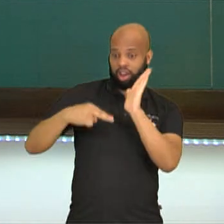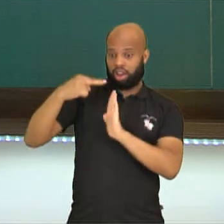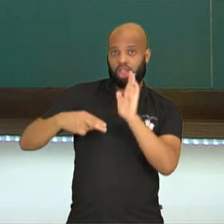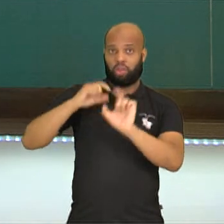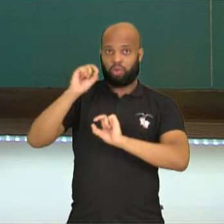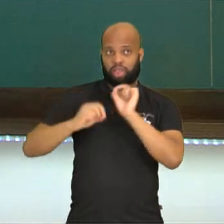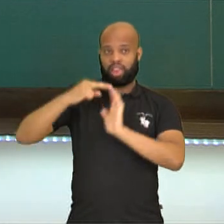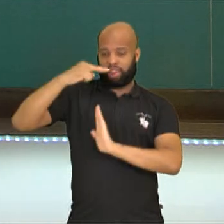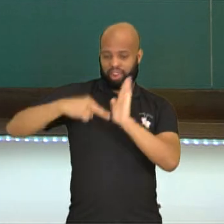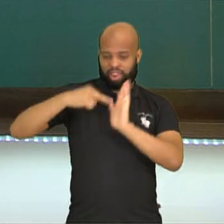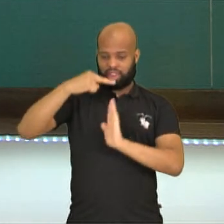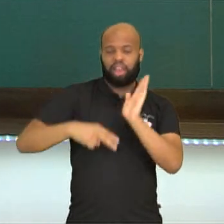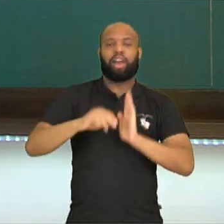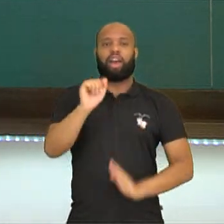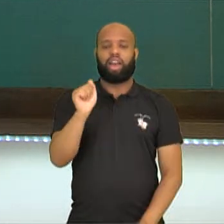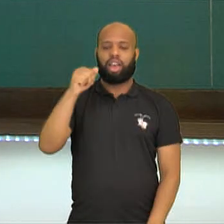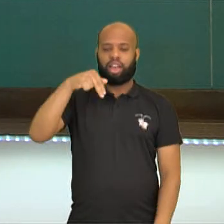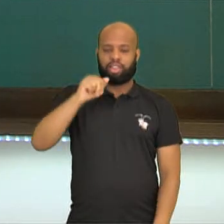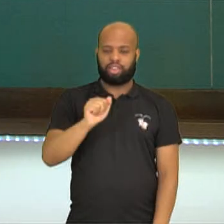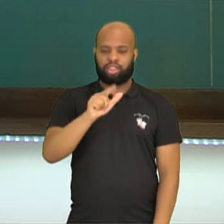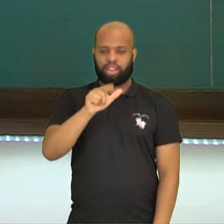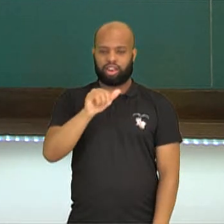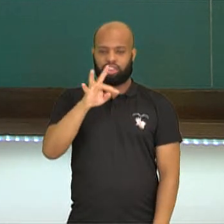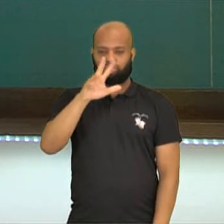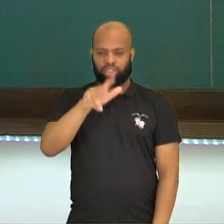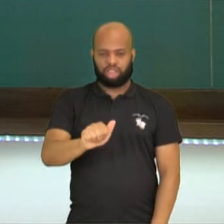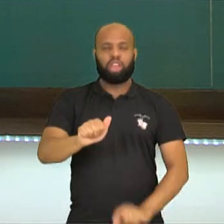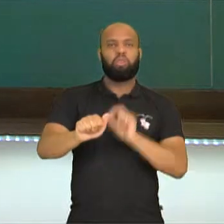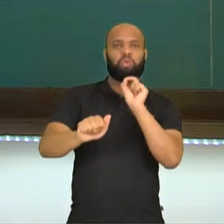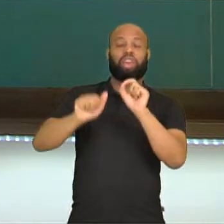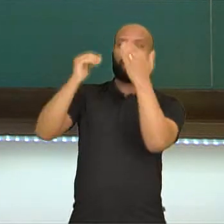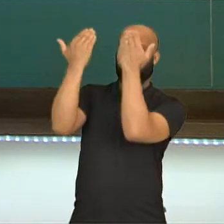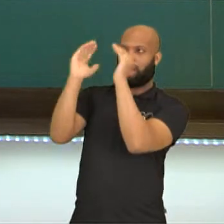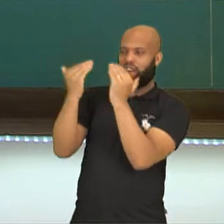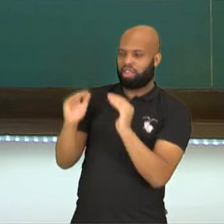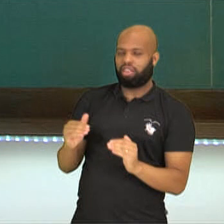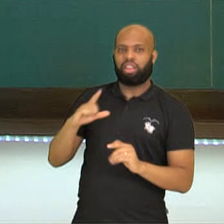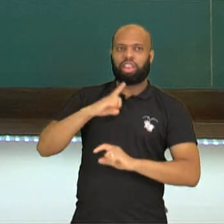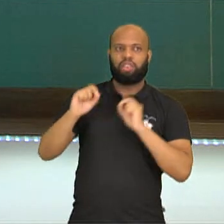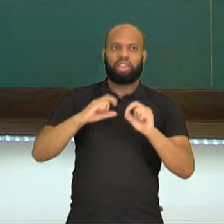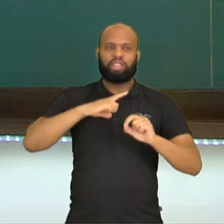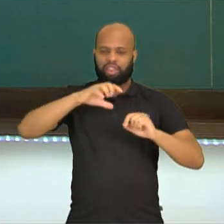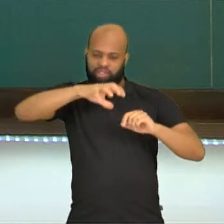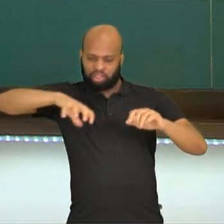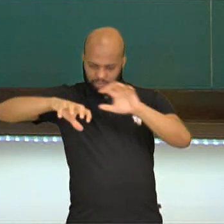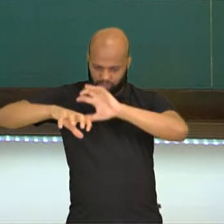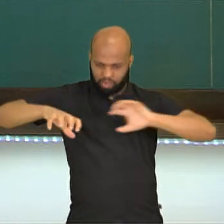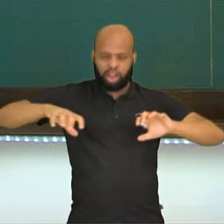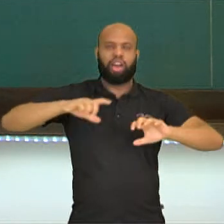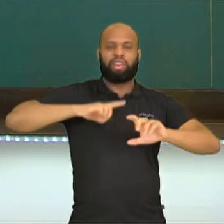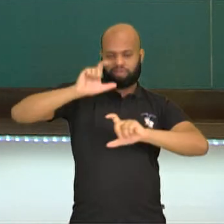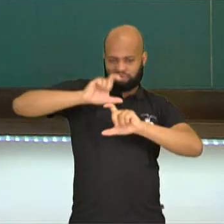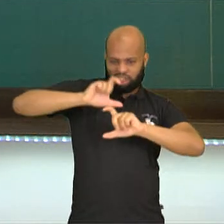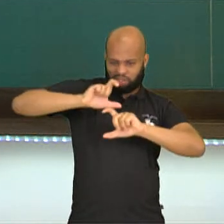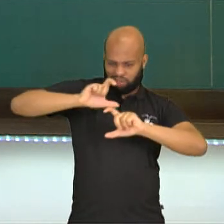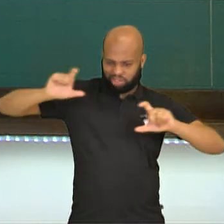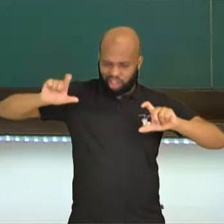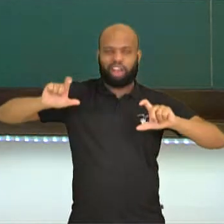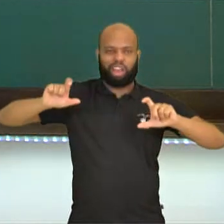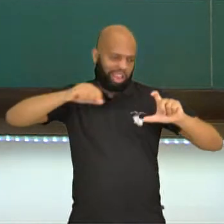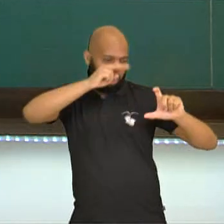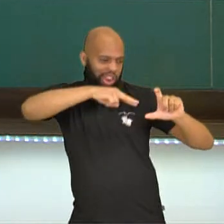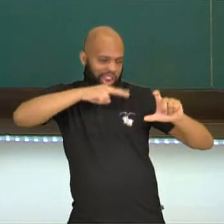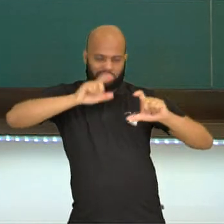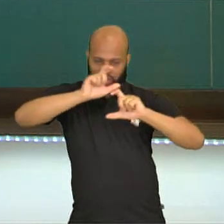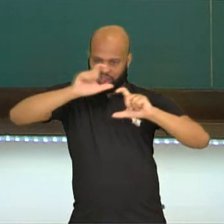vamos à nossa leitura analítica. Lembrando, analisar é desmembrar em partes menores, é quebrar em partes menores, a fim